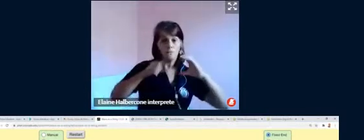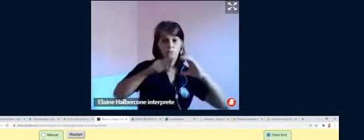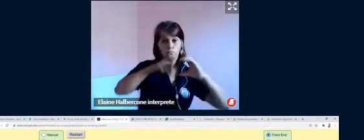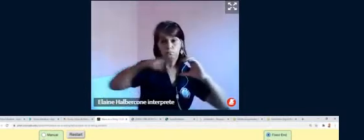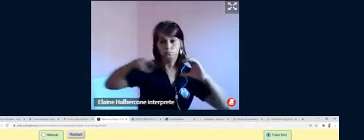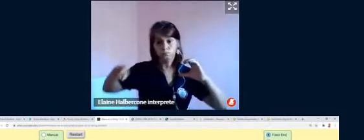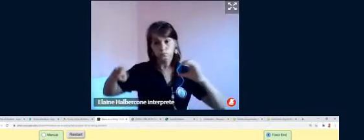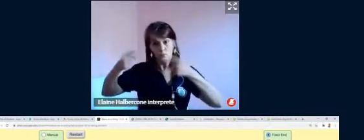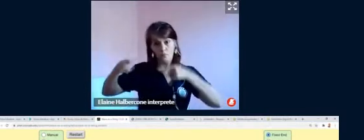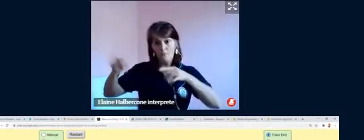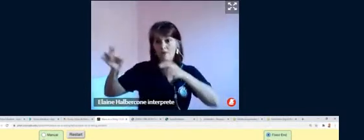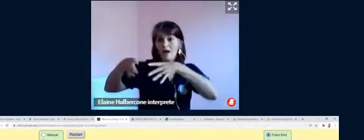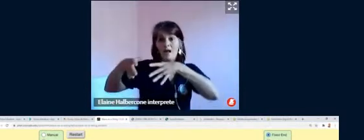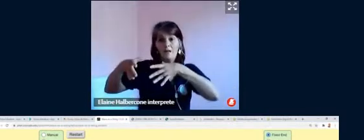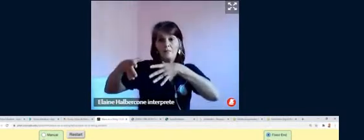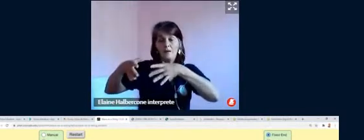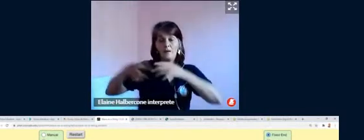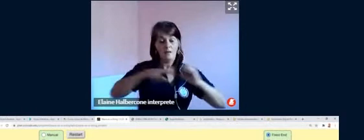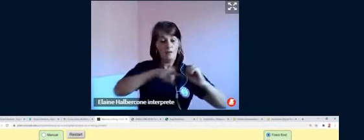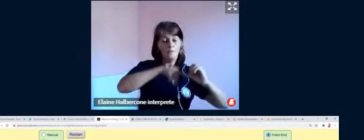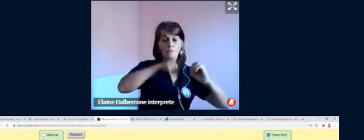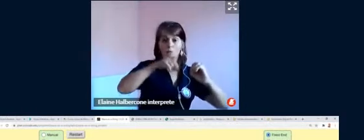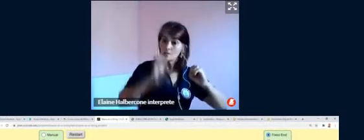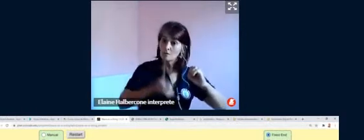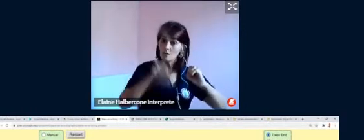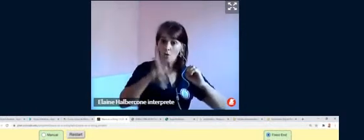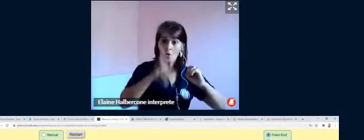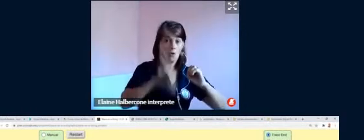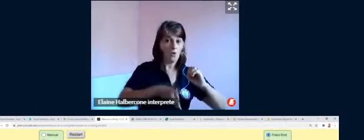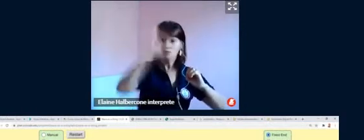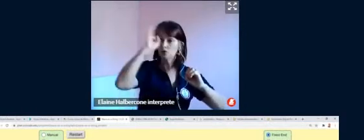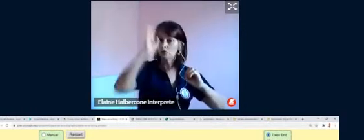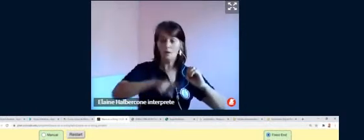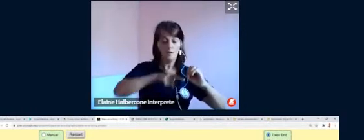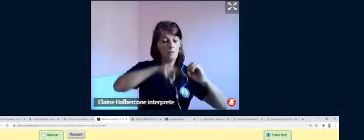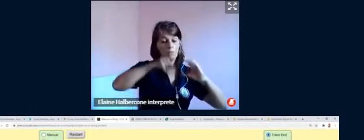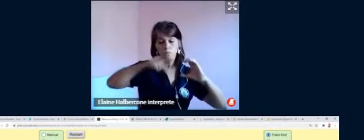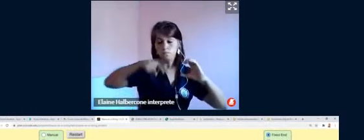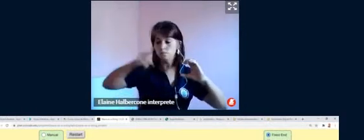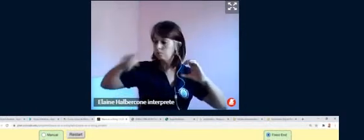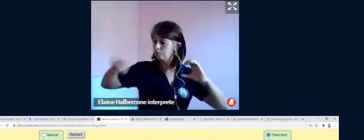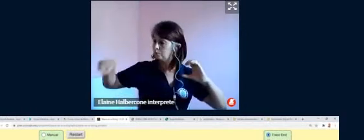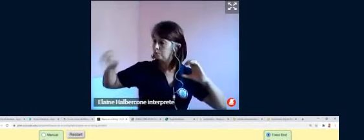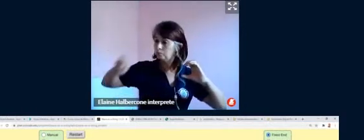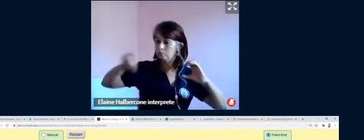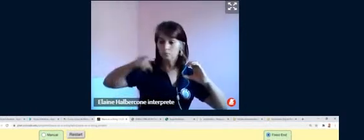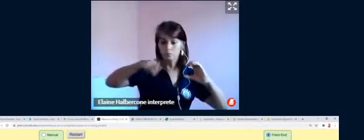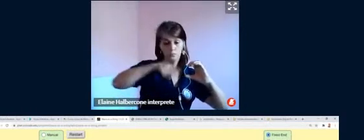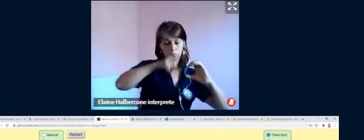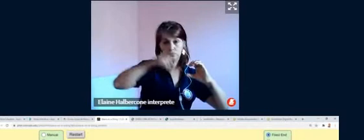ele vai acabar. Tá? Mas se você pudesse ter uma corda ideal, na qual